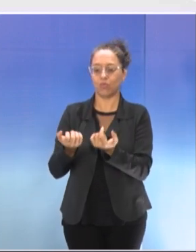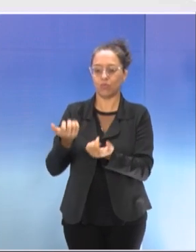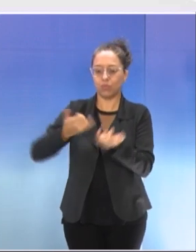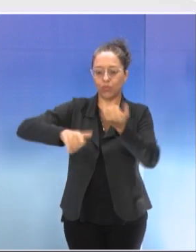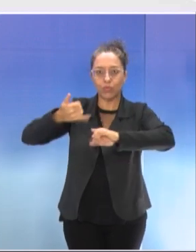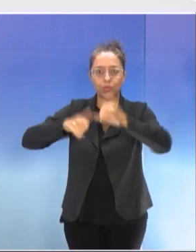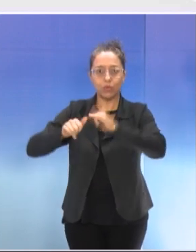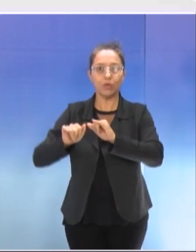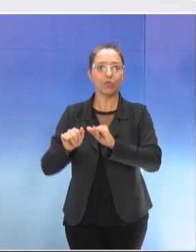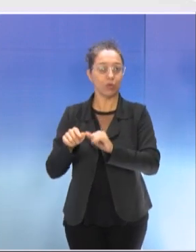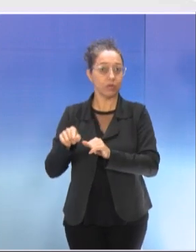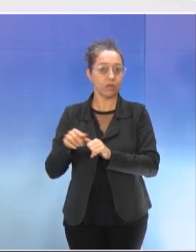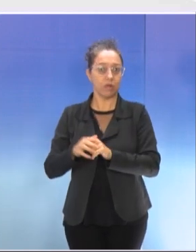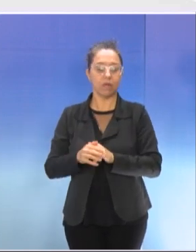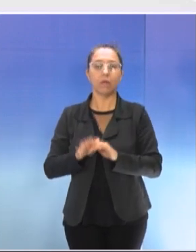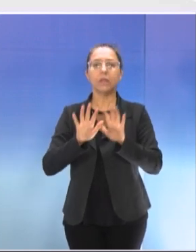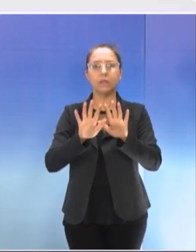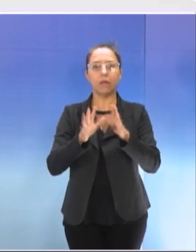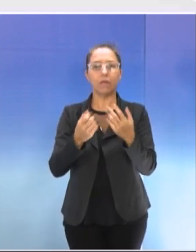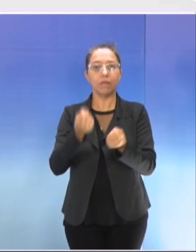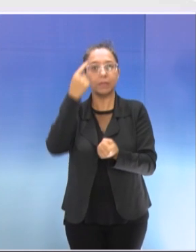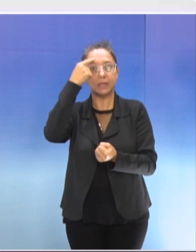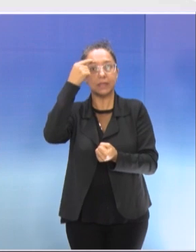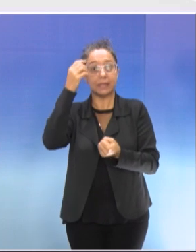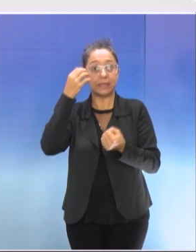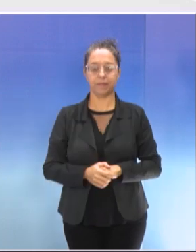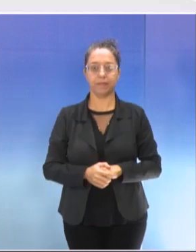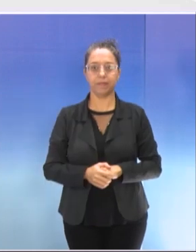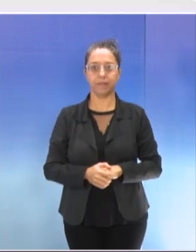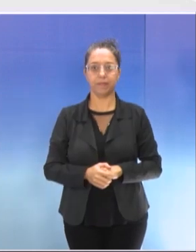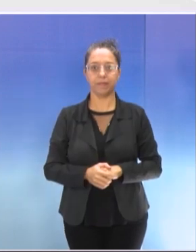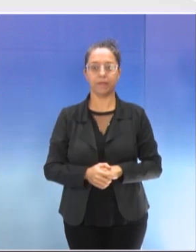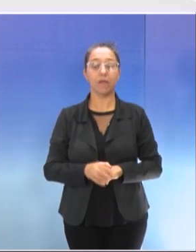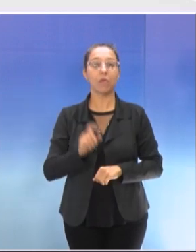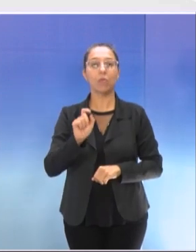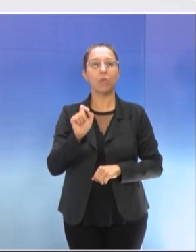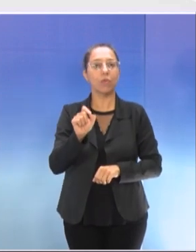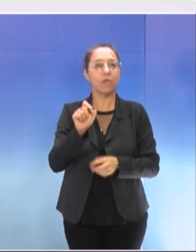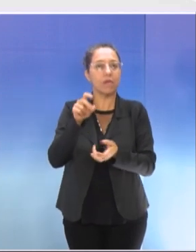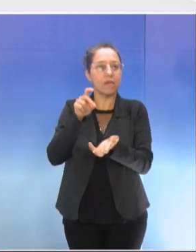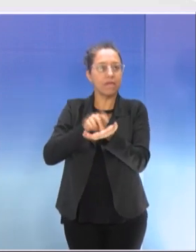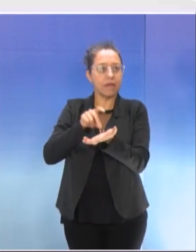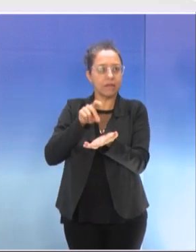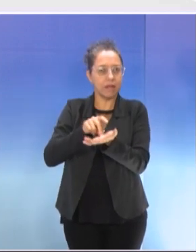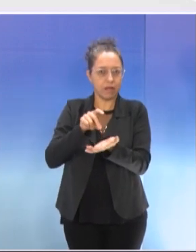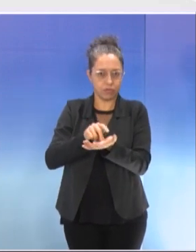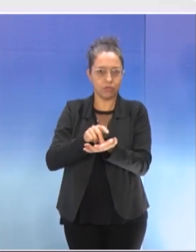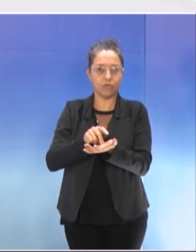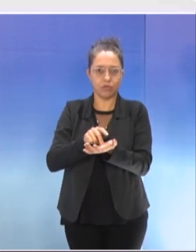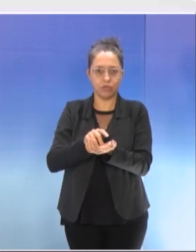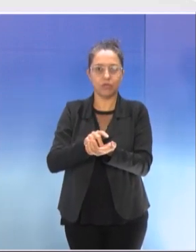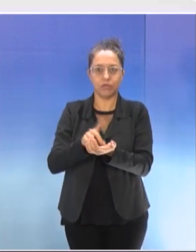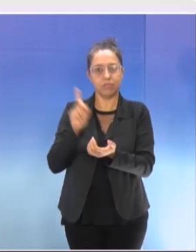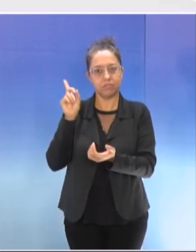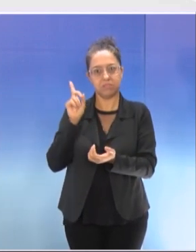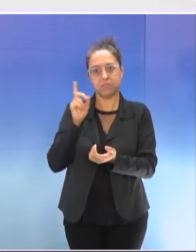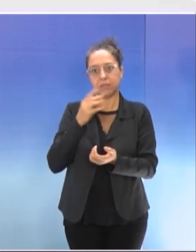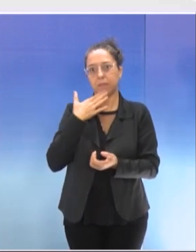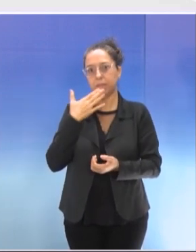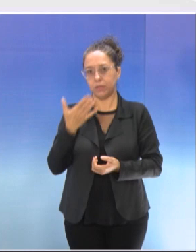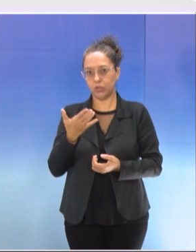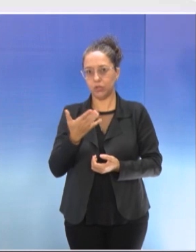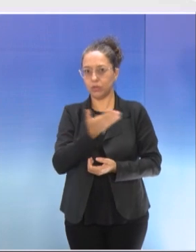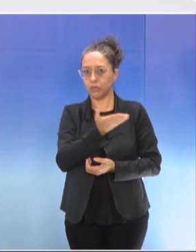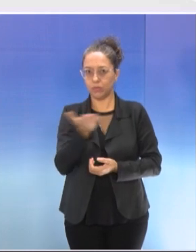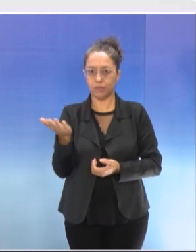de concentração entre o produto e a solução. O que realmente o item está pedindo a